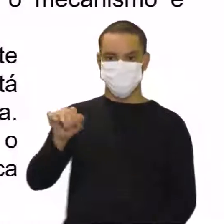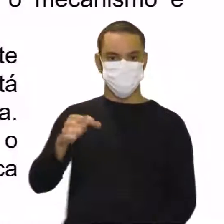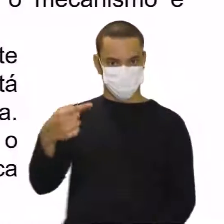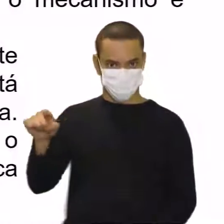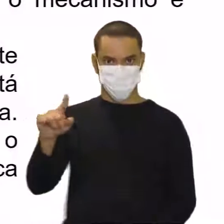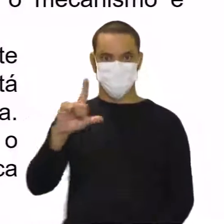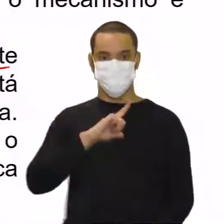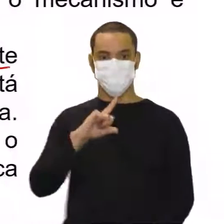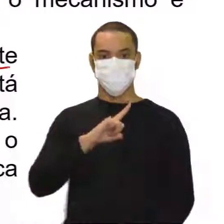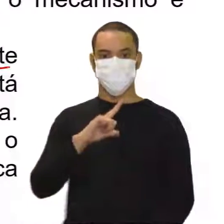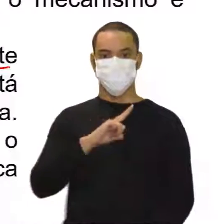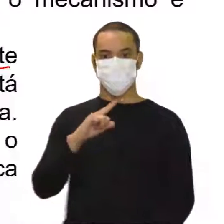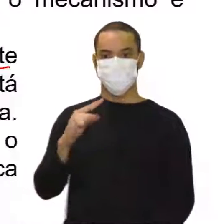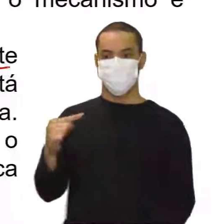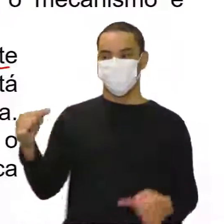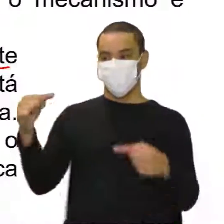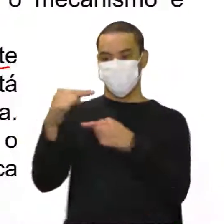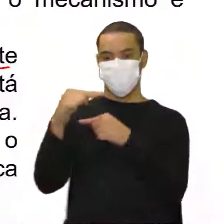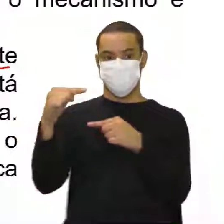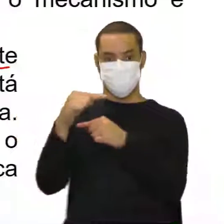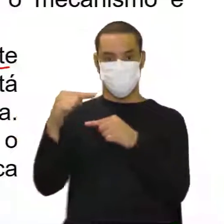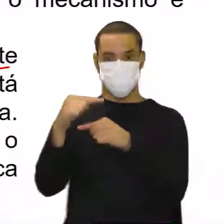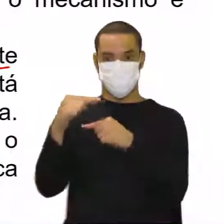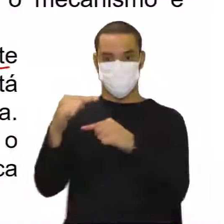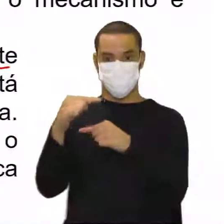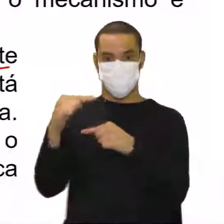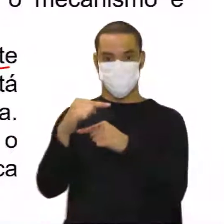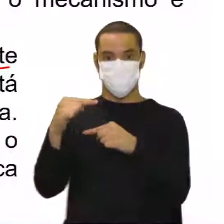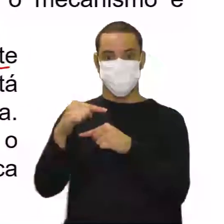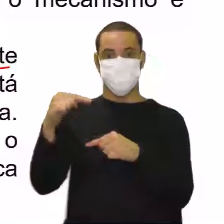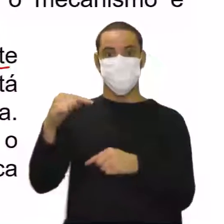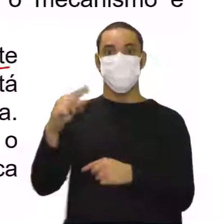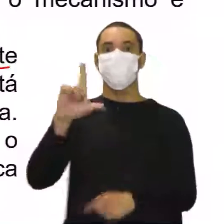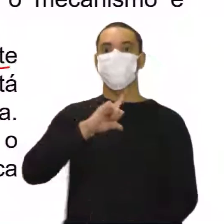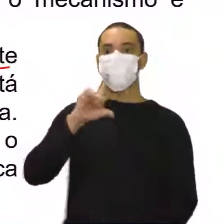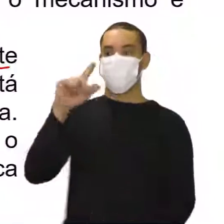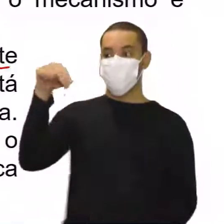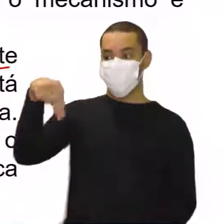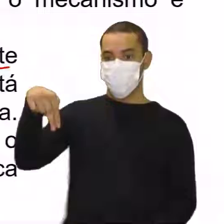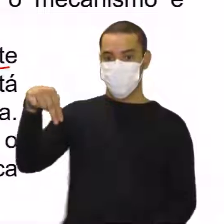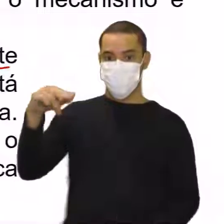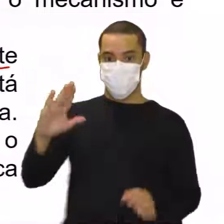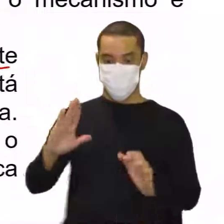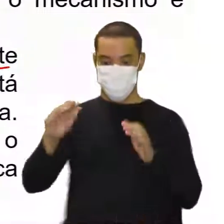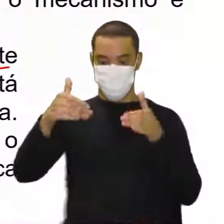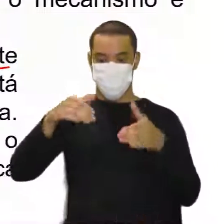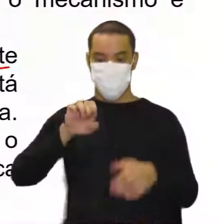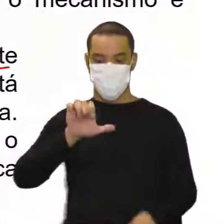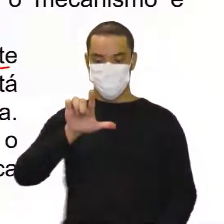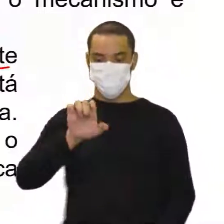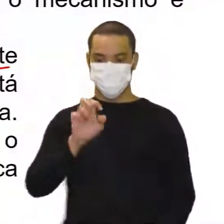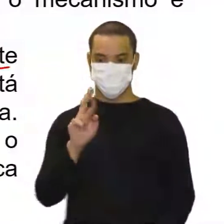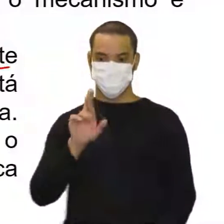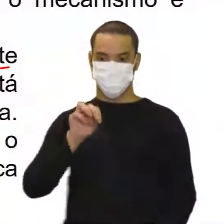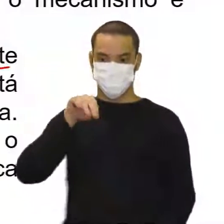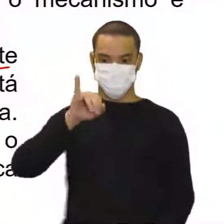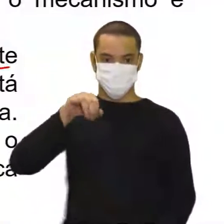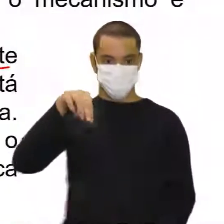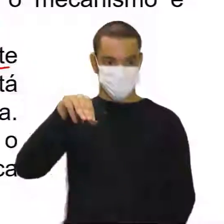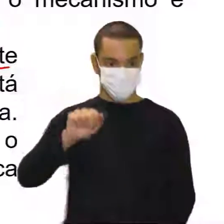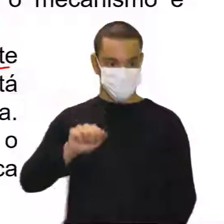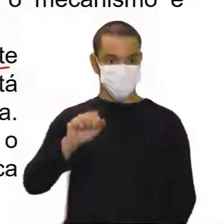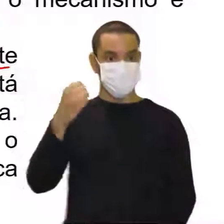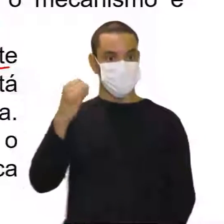seu polo norte, ímã permanente, voltado para o eletroímã. Quando a plaqueta está em